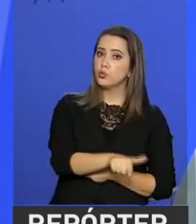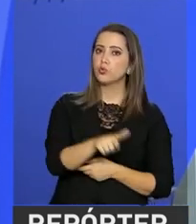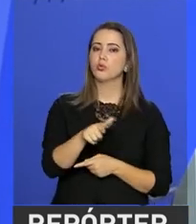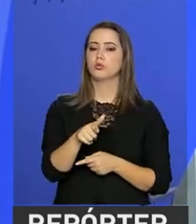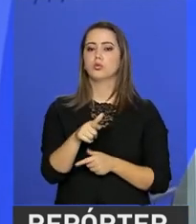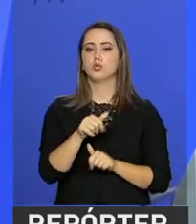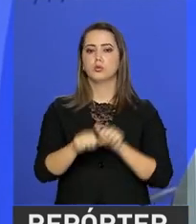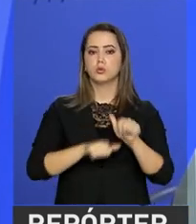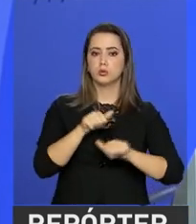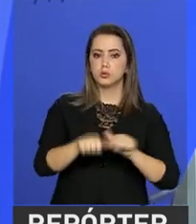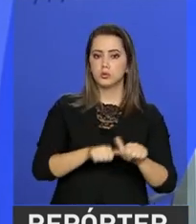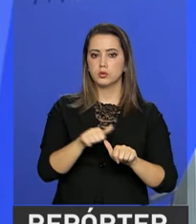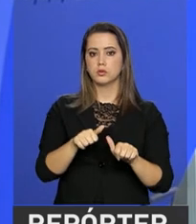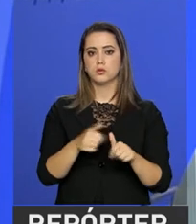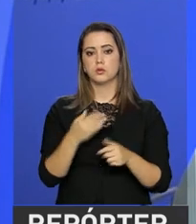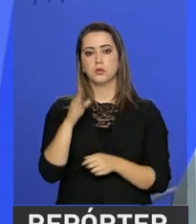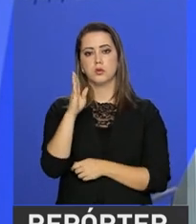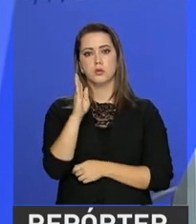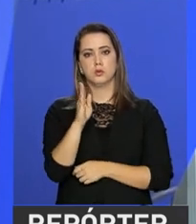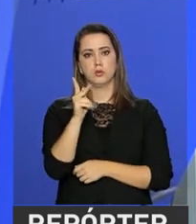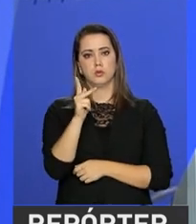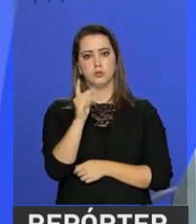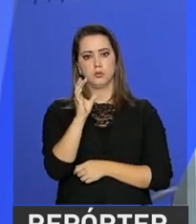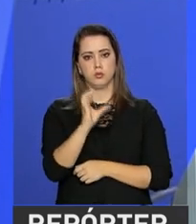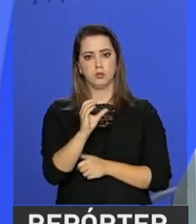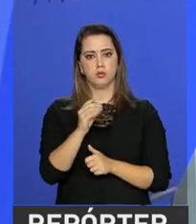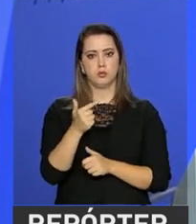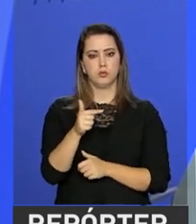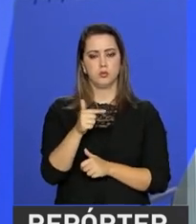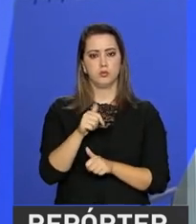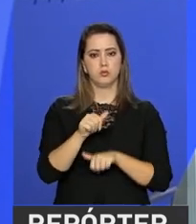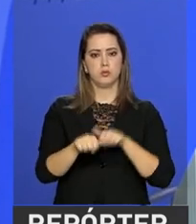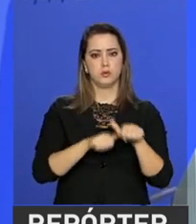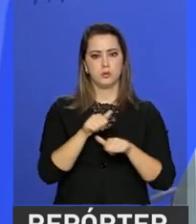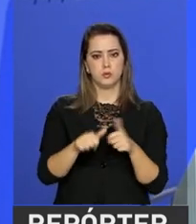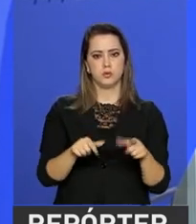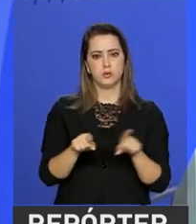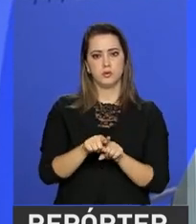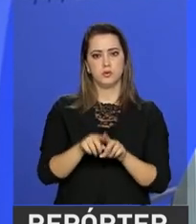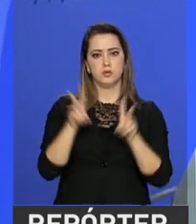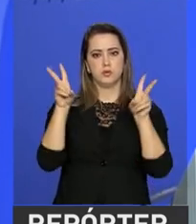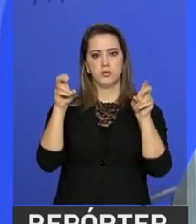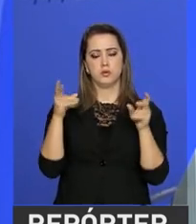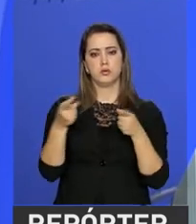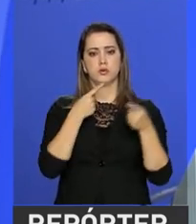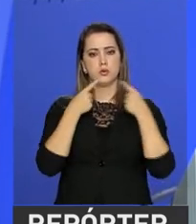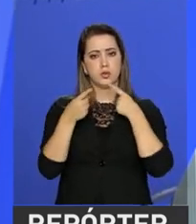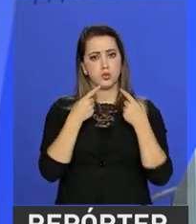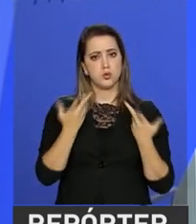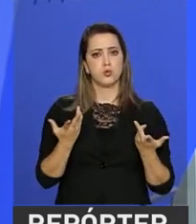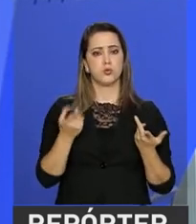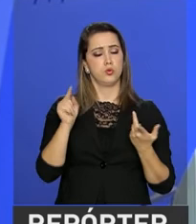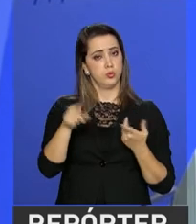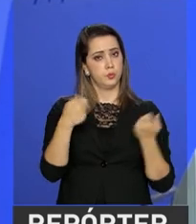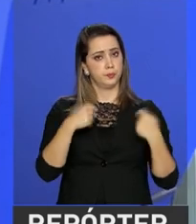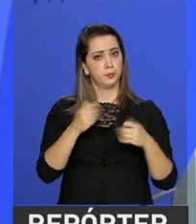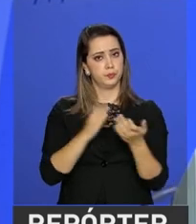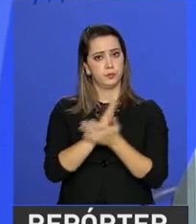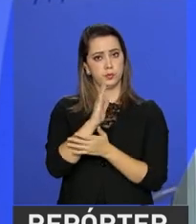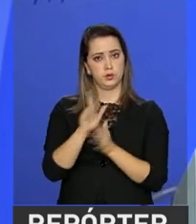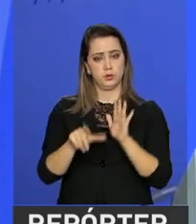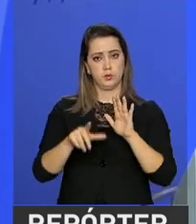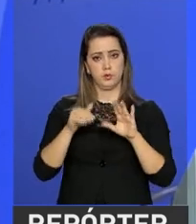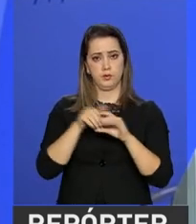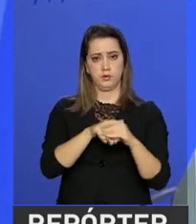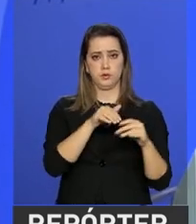fez uma alteração para que o bc não sofresse nenhum tipo de alteração e o texto que está sendo discutido e que esperamos que vá à votação não